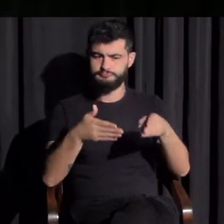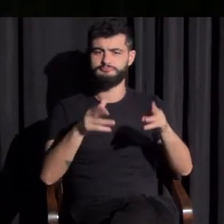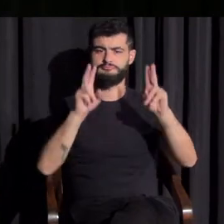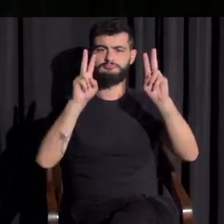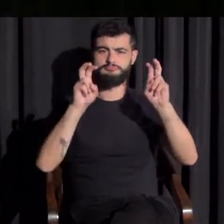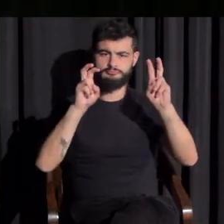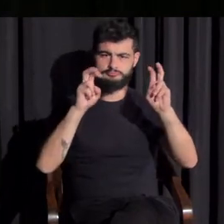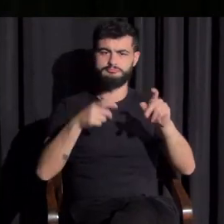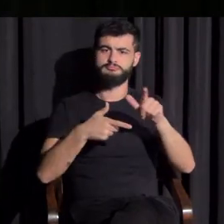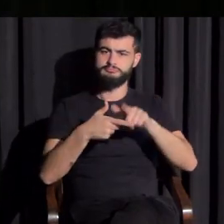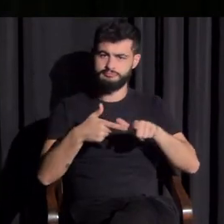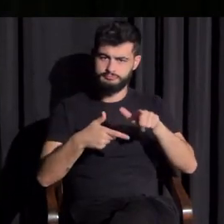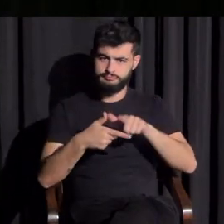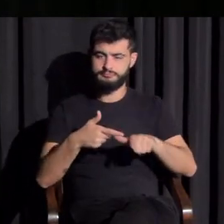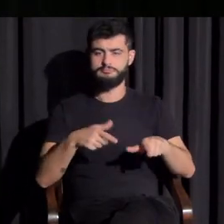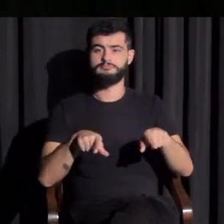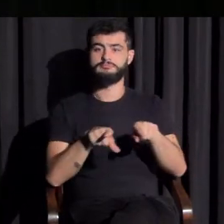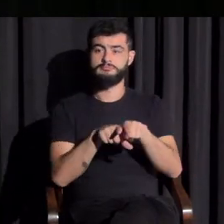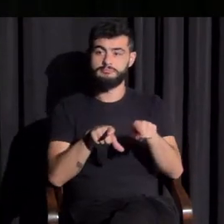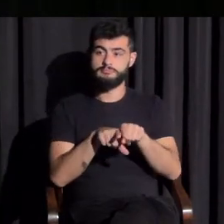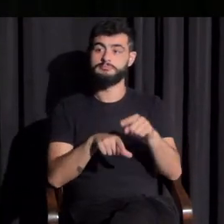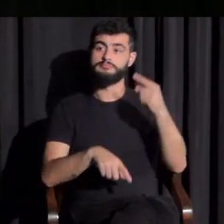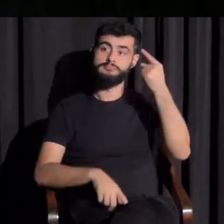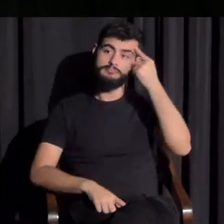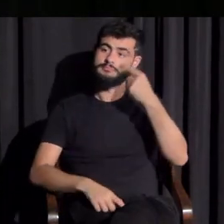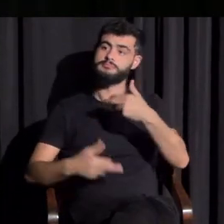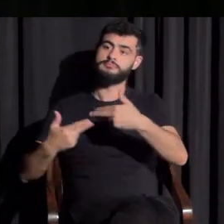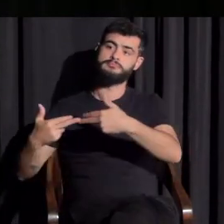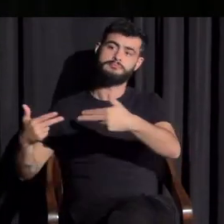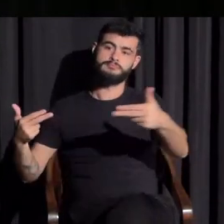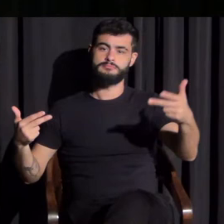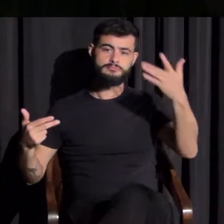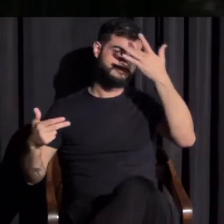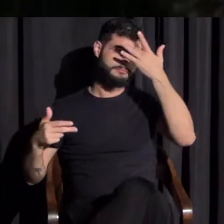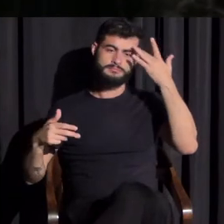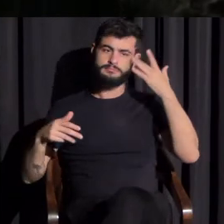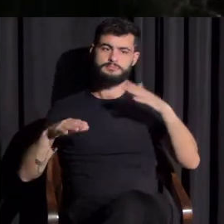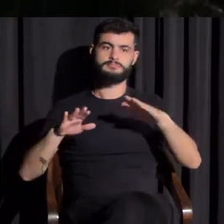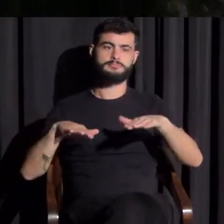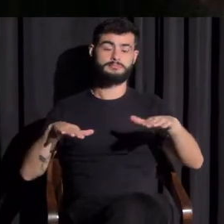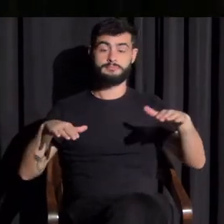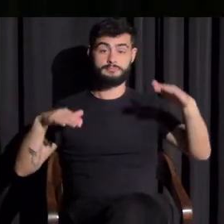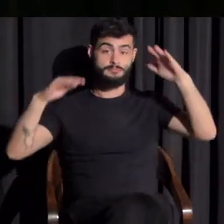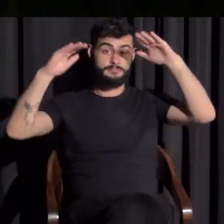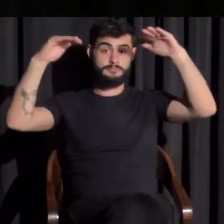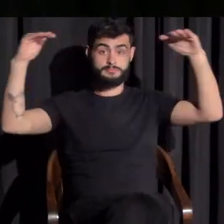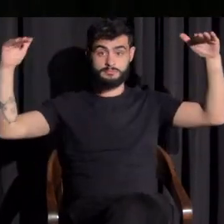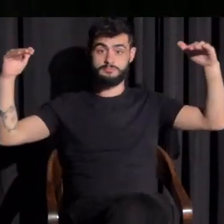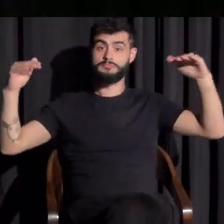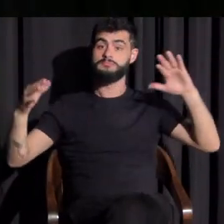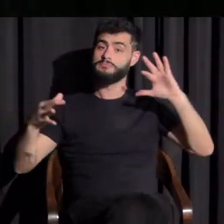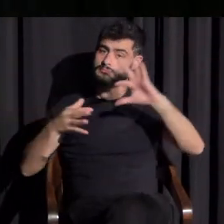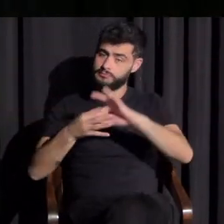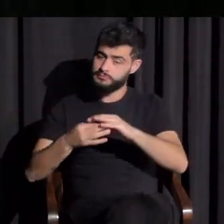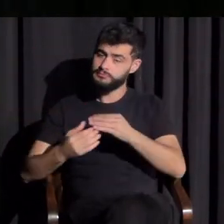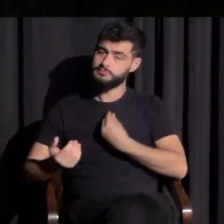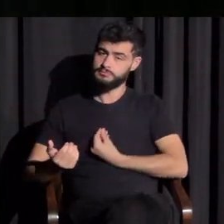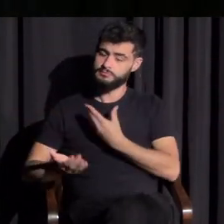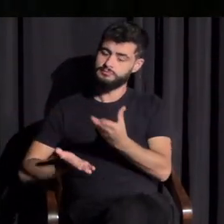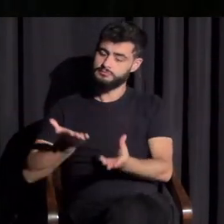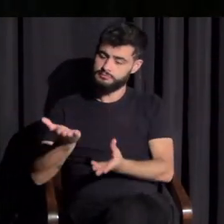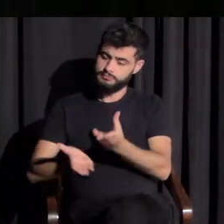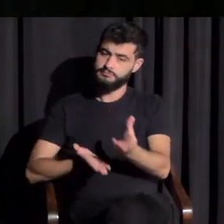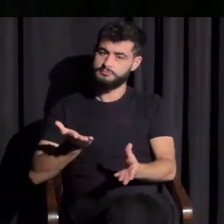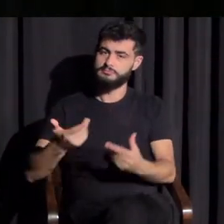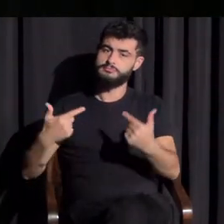narrativas e performances para os adultos que trabalham com as crianças cotidianamente nessas instituições de educação infantil e